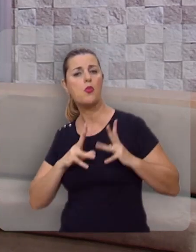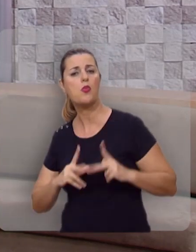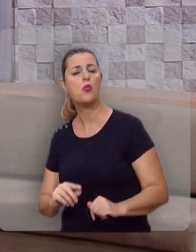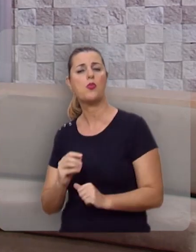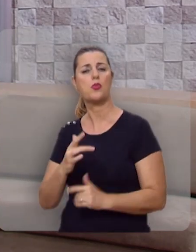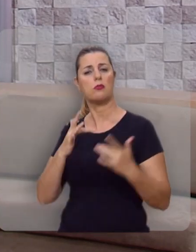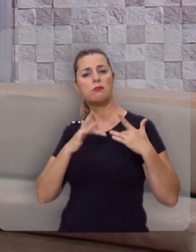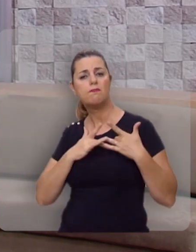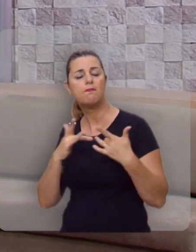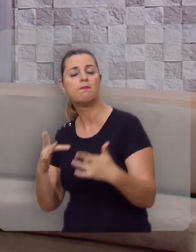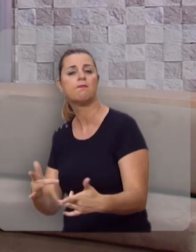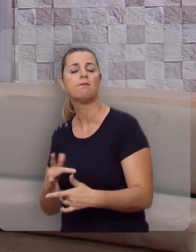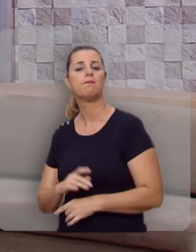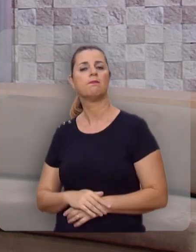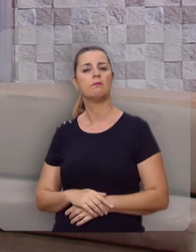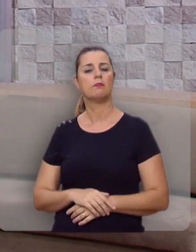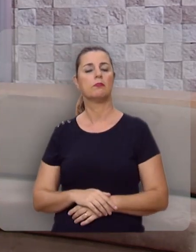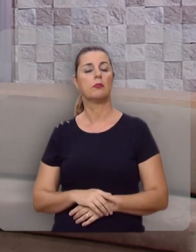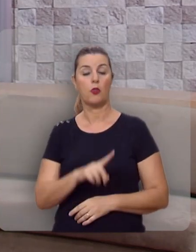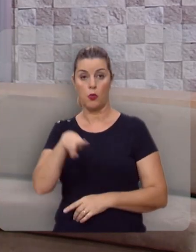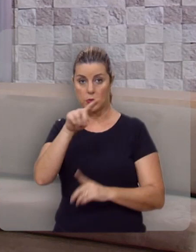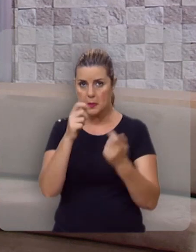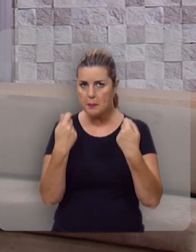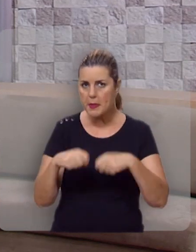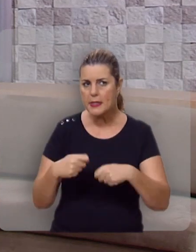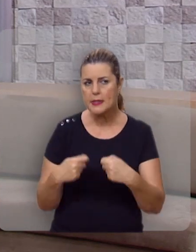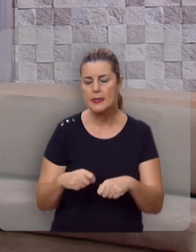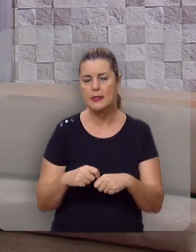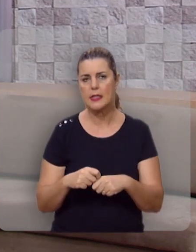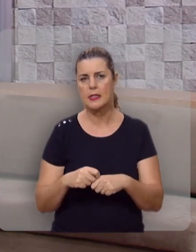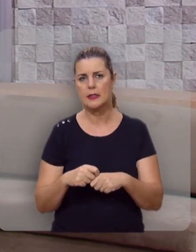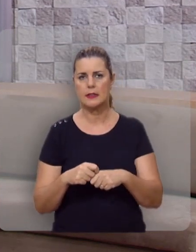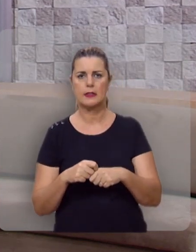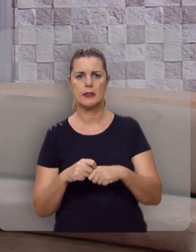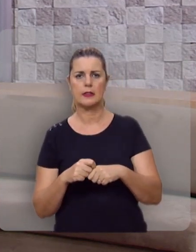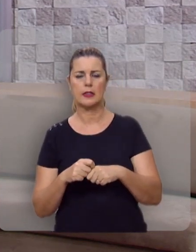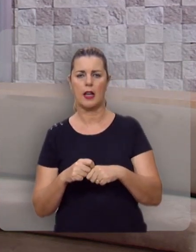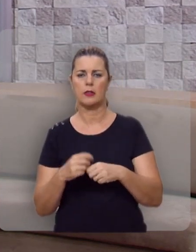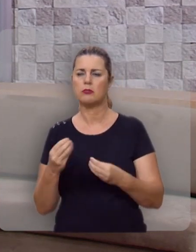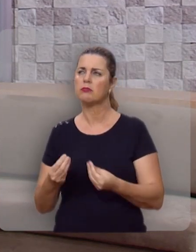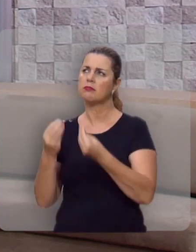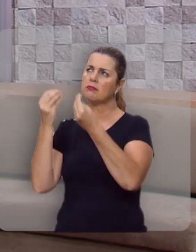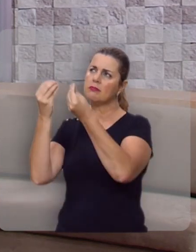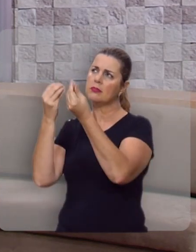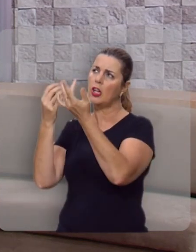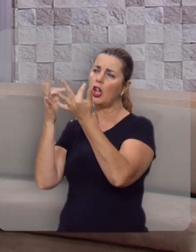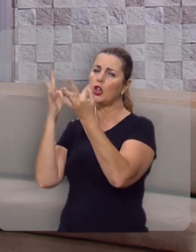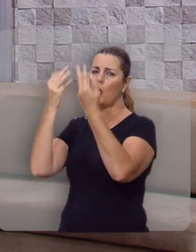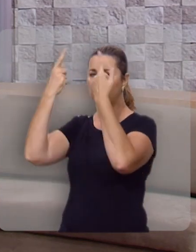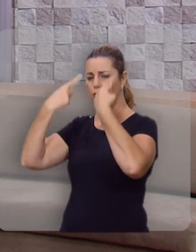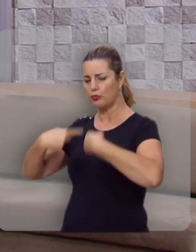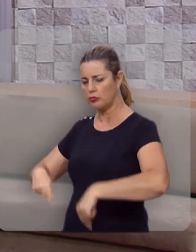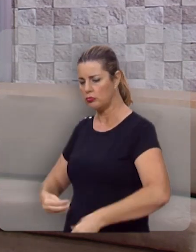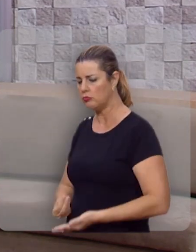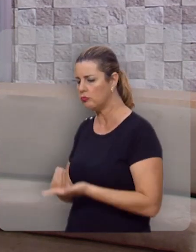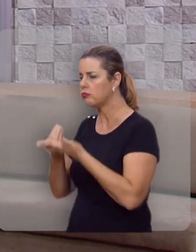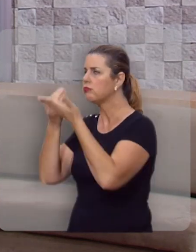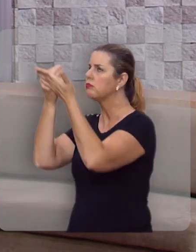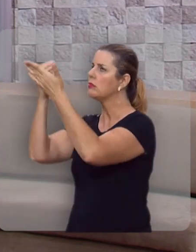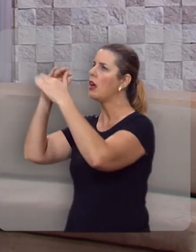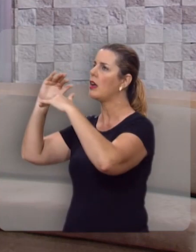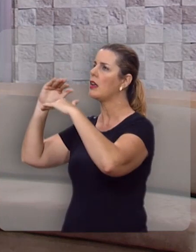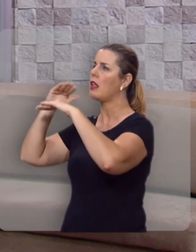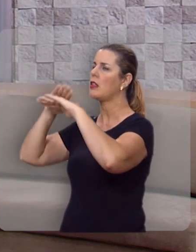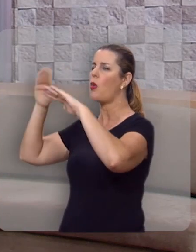pureza, a piedade. Então é preciso que você coloque todo o seu ser no altar de Deus,